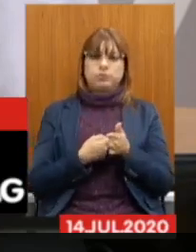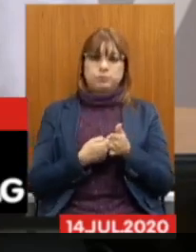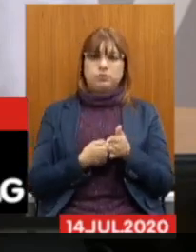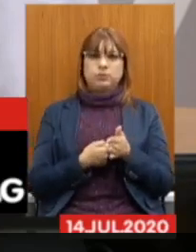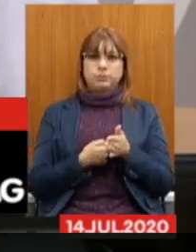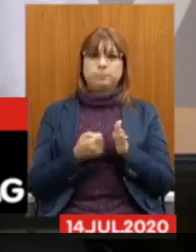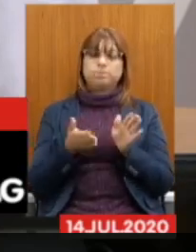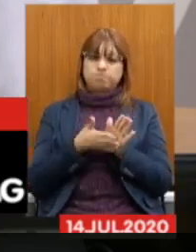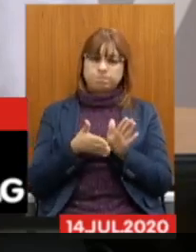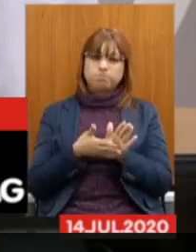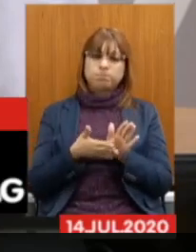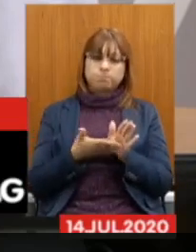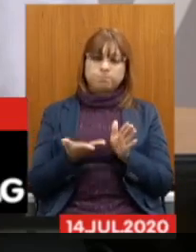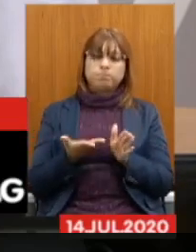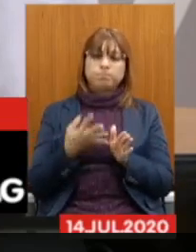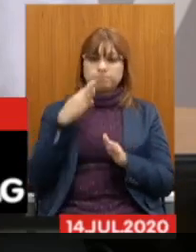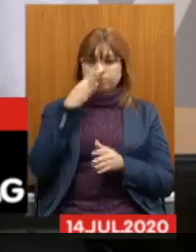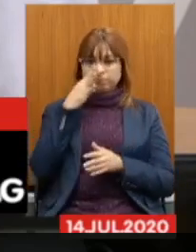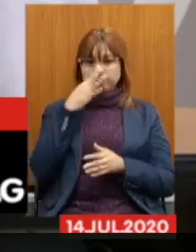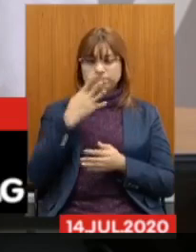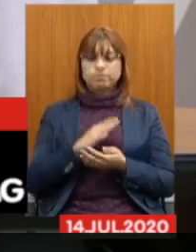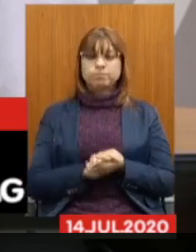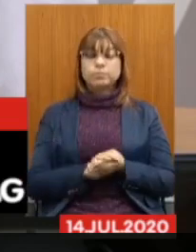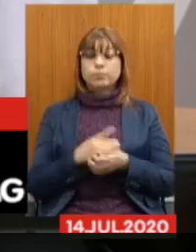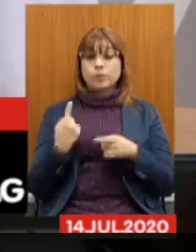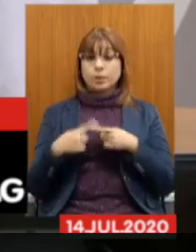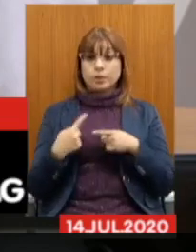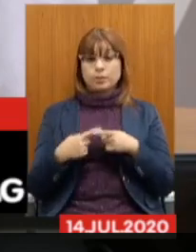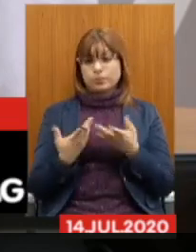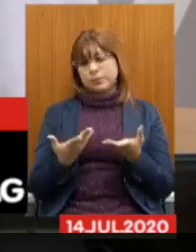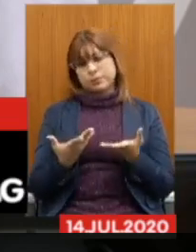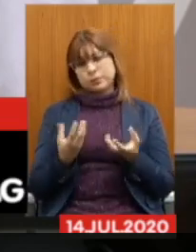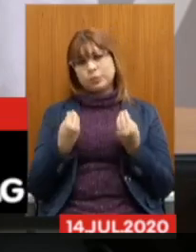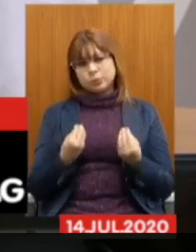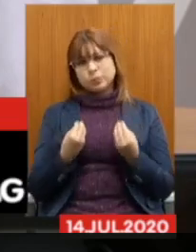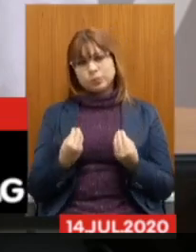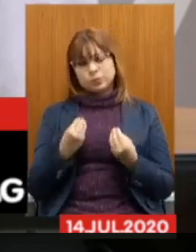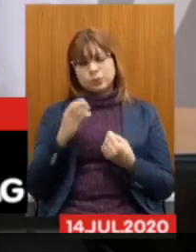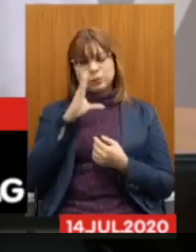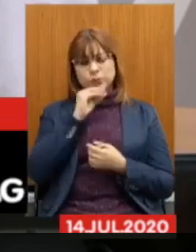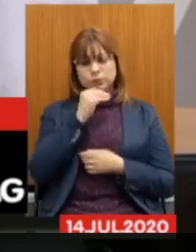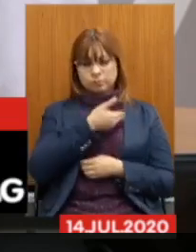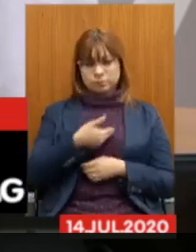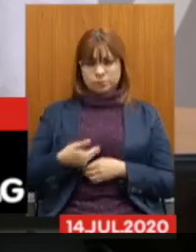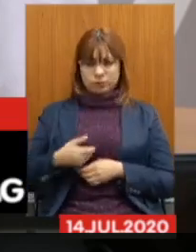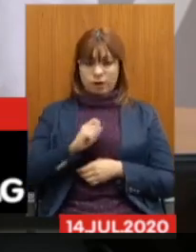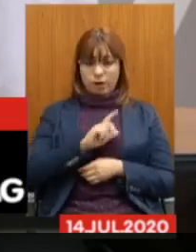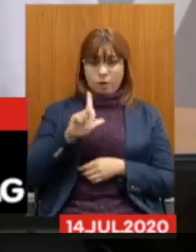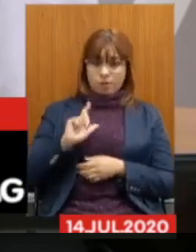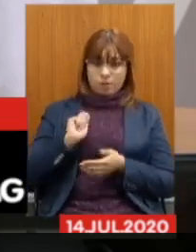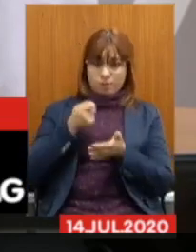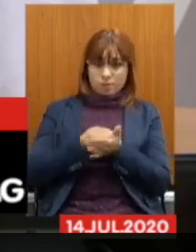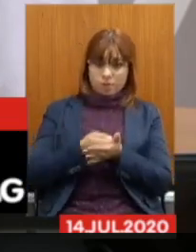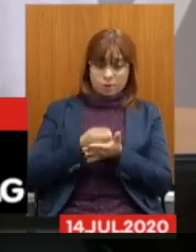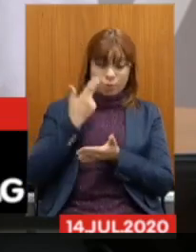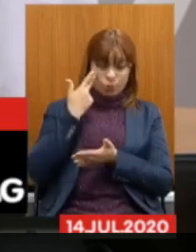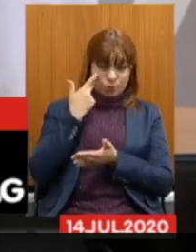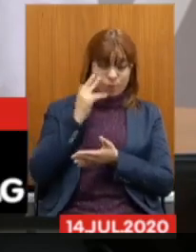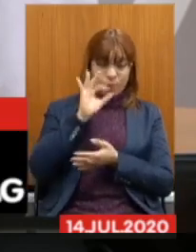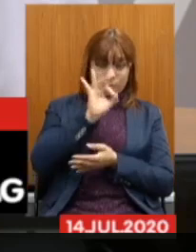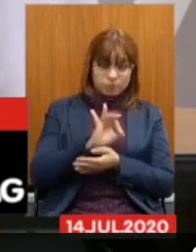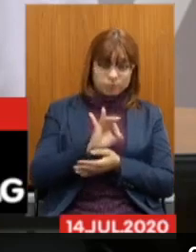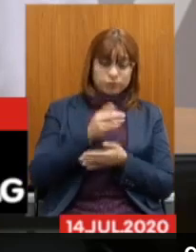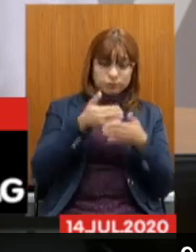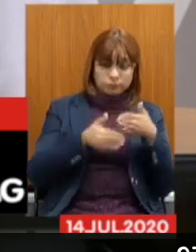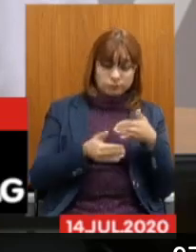essa alteração dessa reforma. Porque não é razoável que o servidor, além do aumento de contribuições ordinárias, já prevista nessa